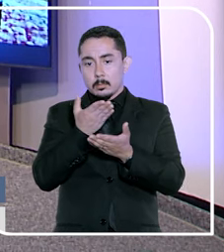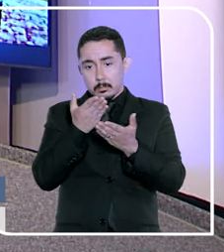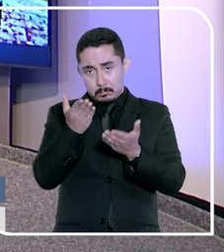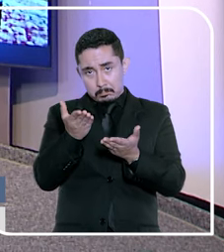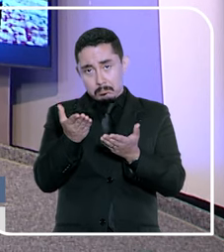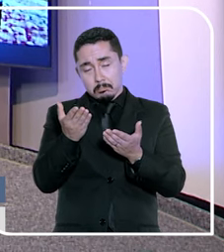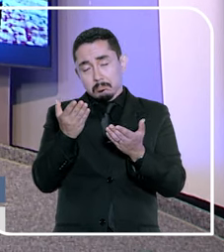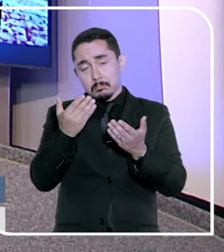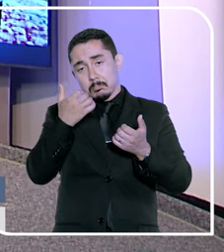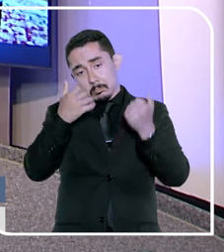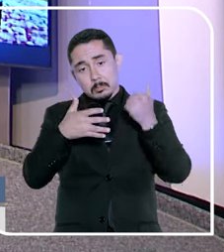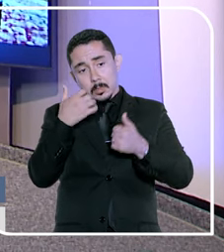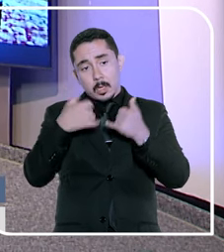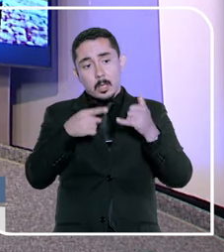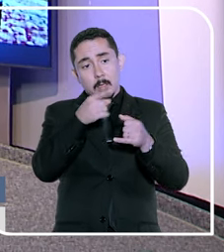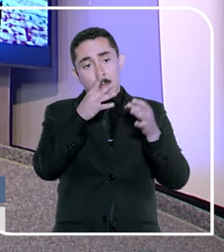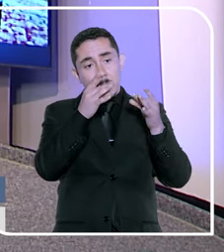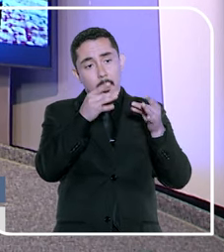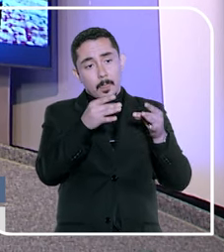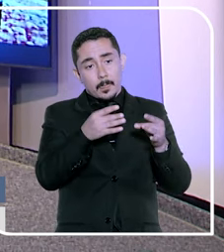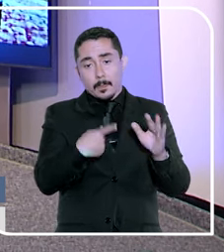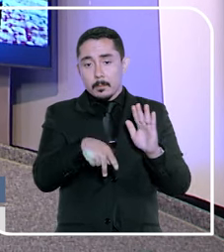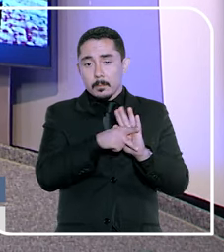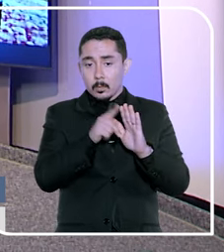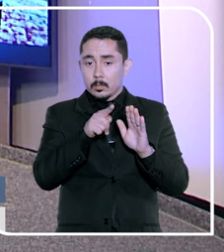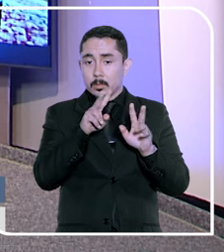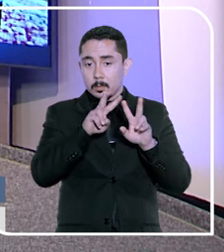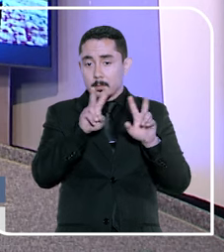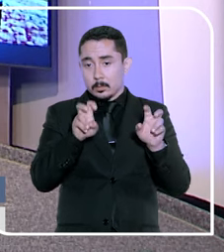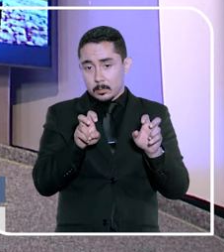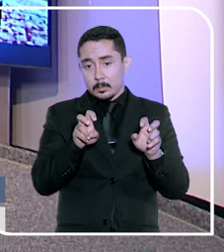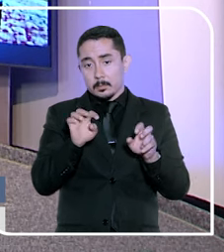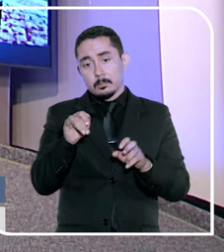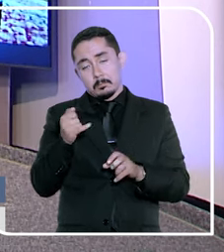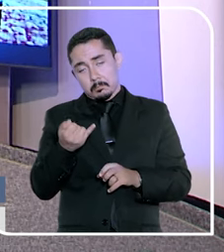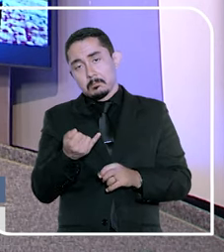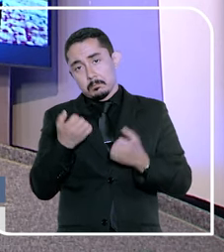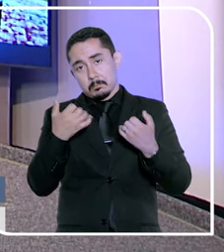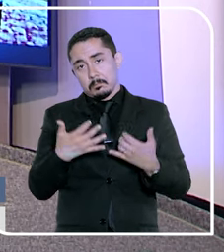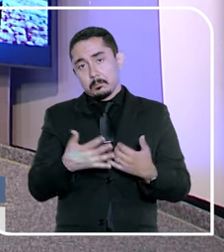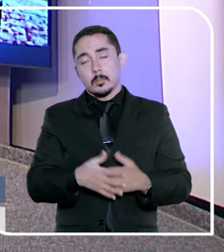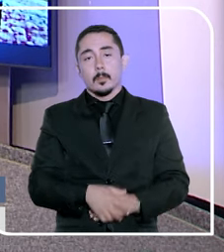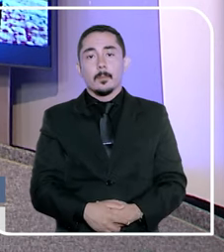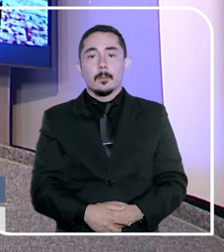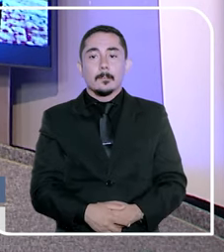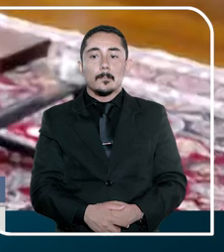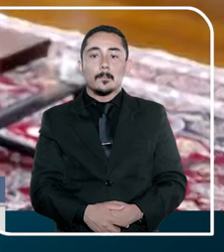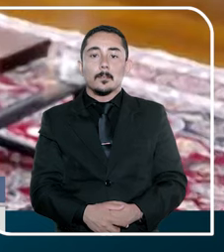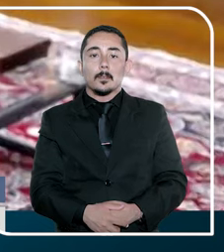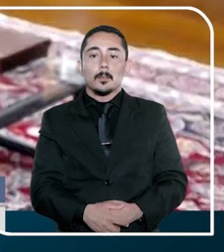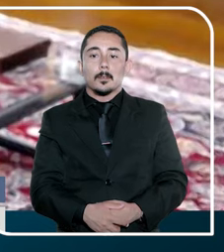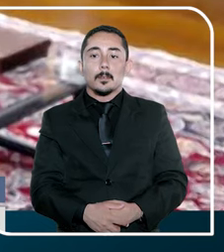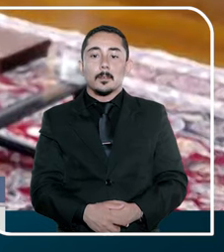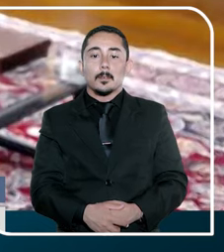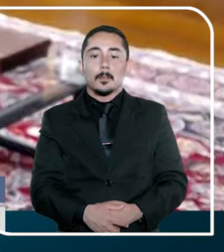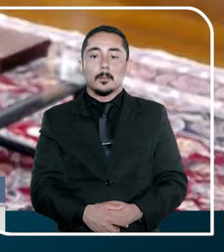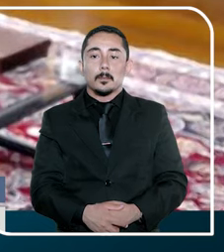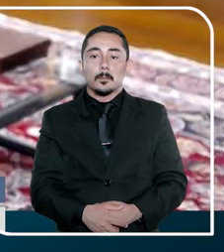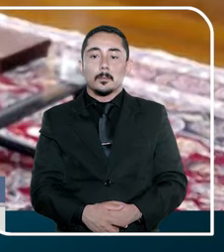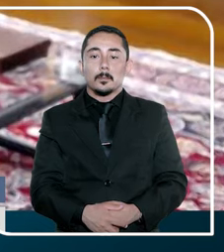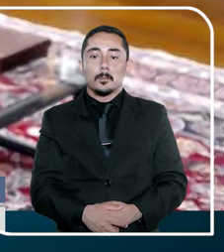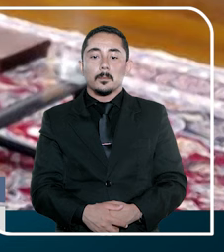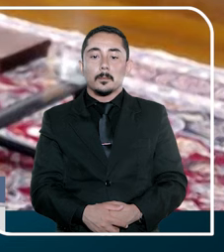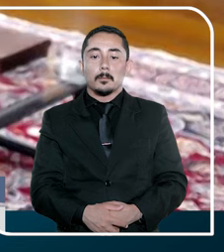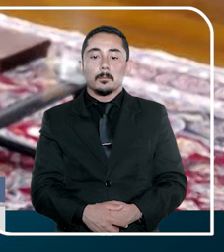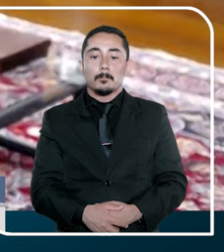critérios né específicos aplicados aqui pelo STJ na verdade eh